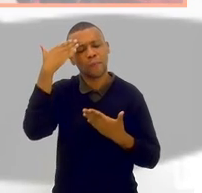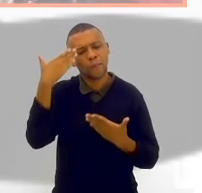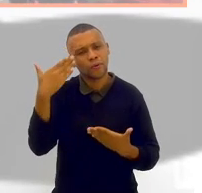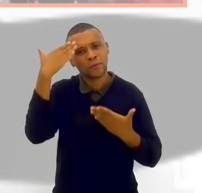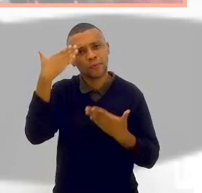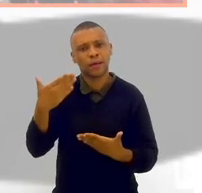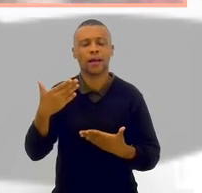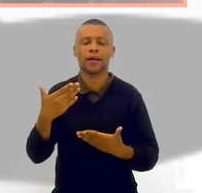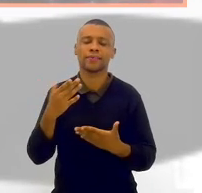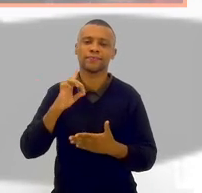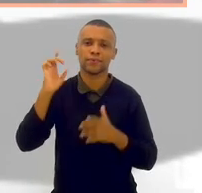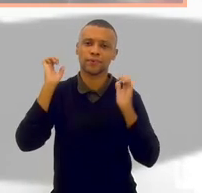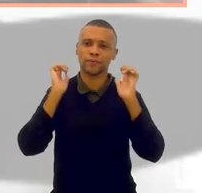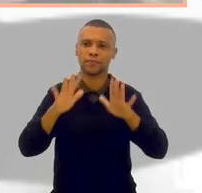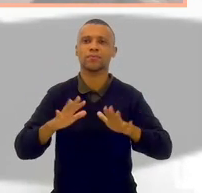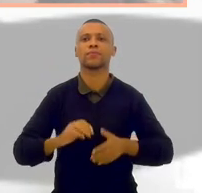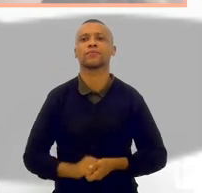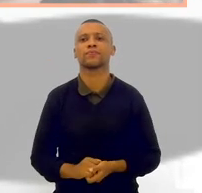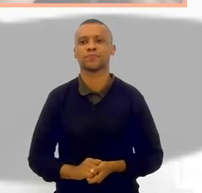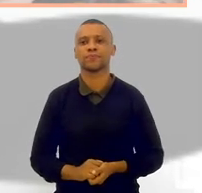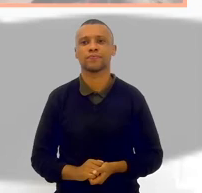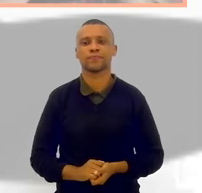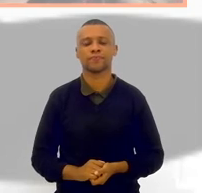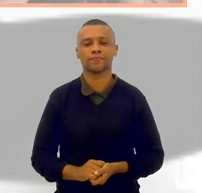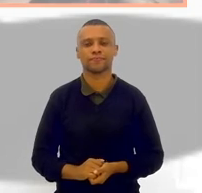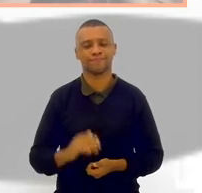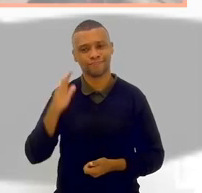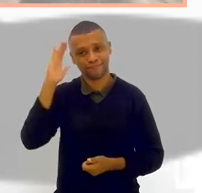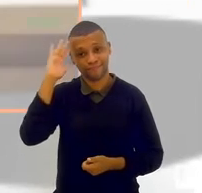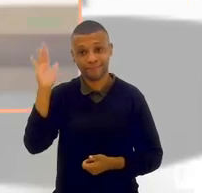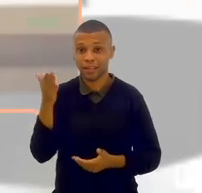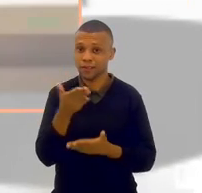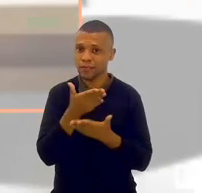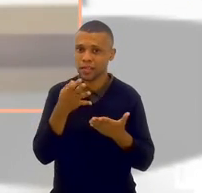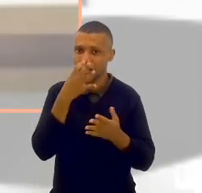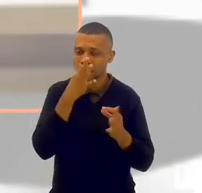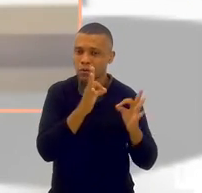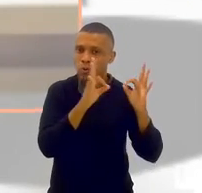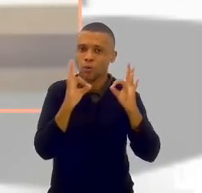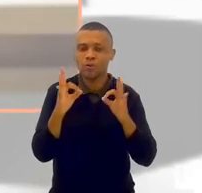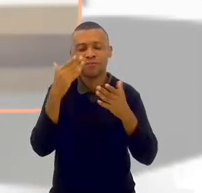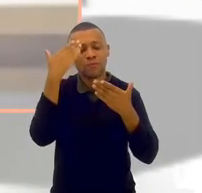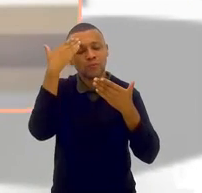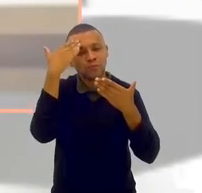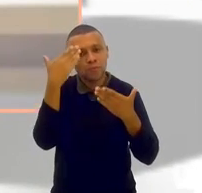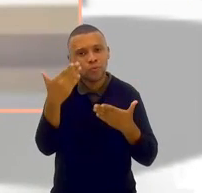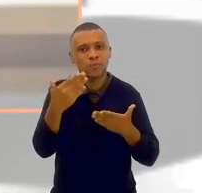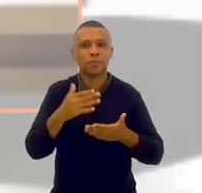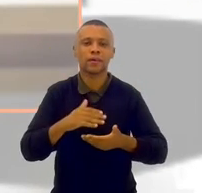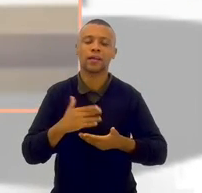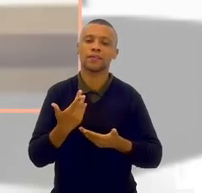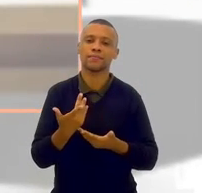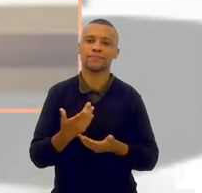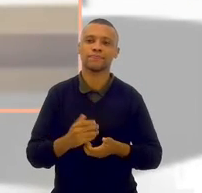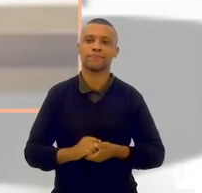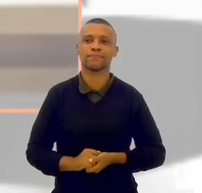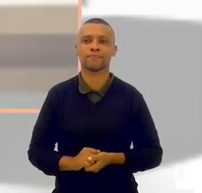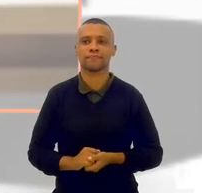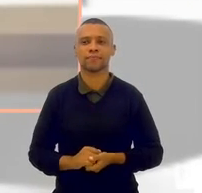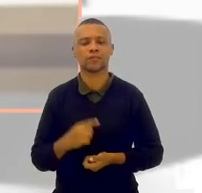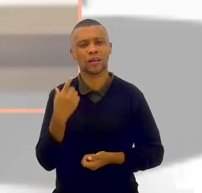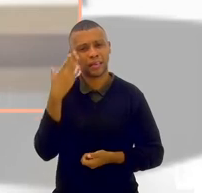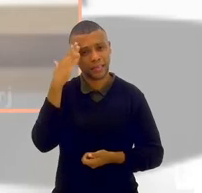BIM. Obrigada. Fiquem com Deus. Fica com Deus. E a você, o nosso muito obrigada